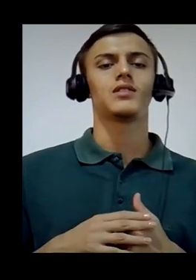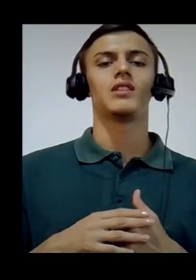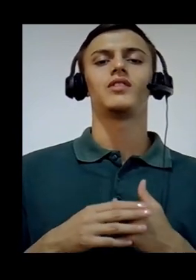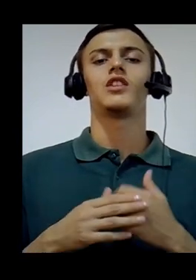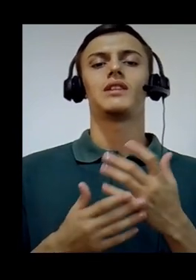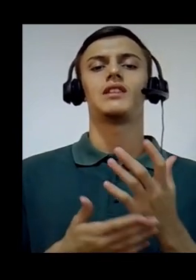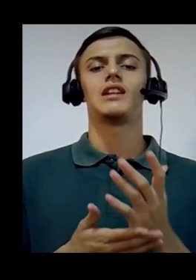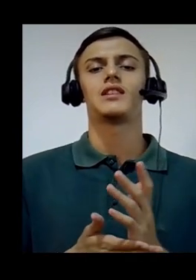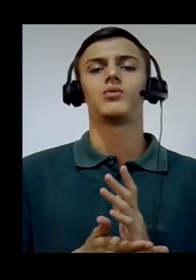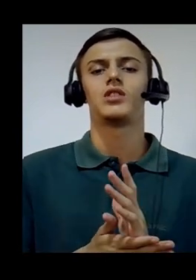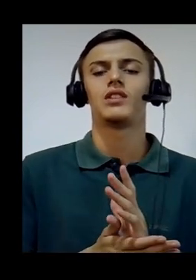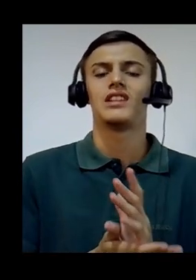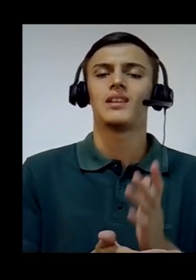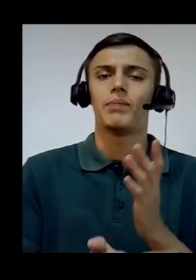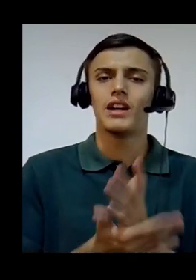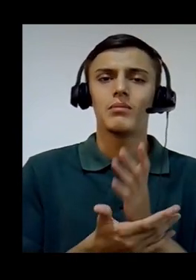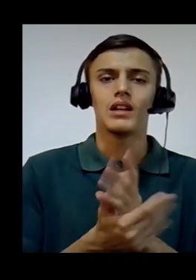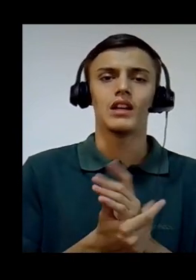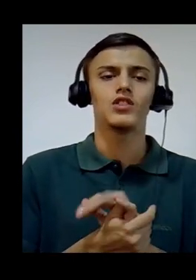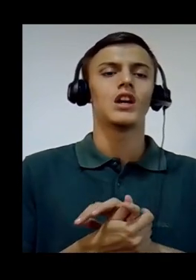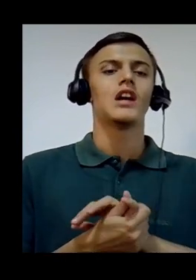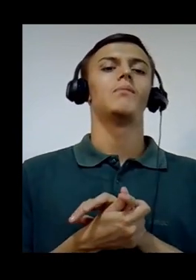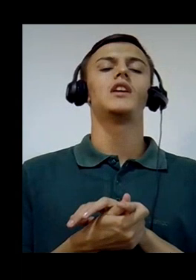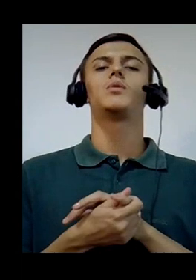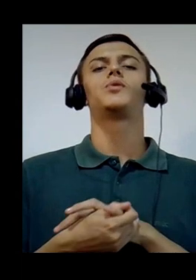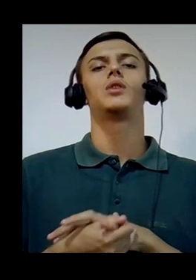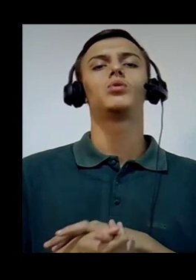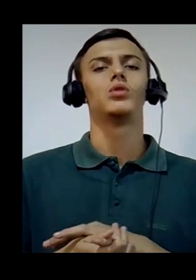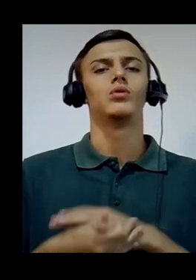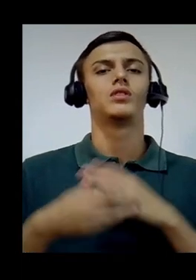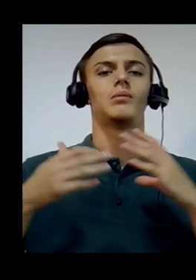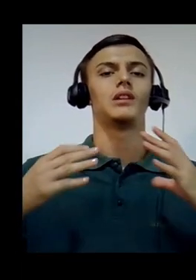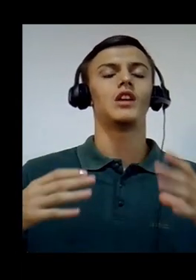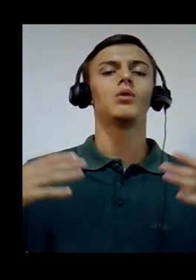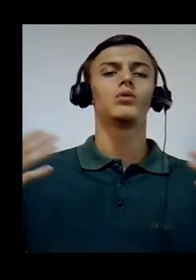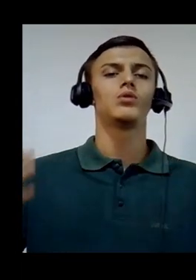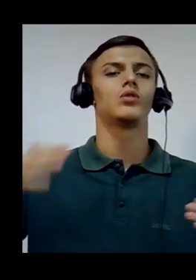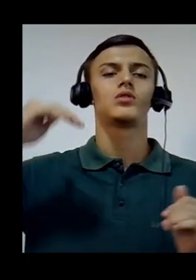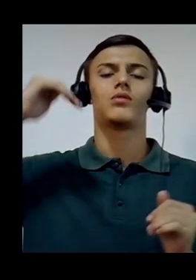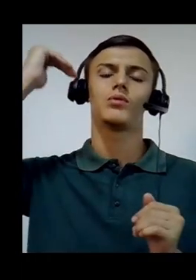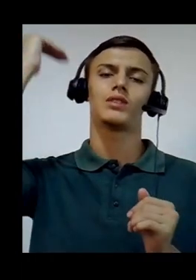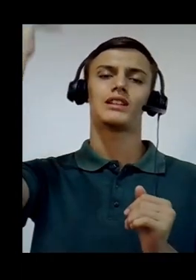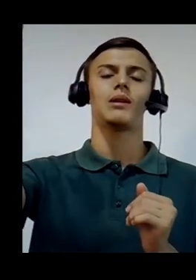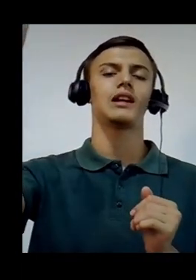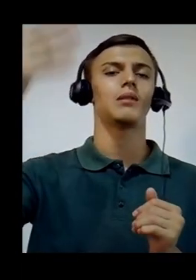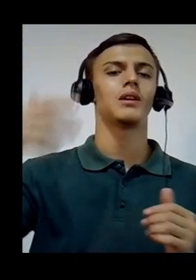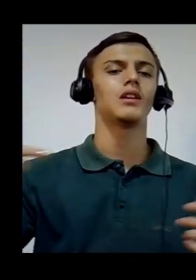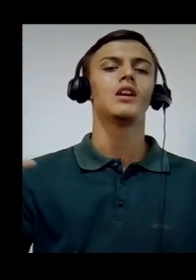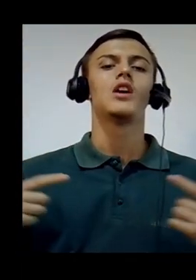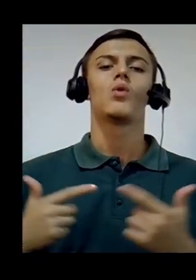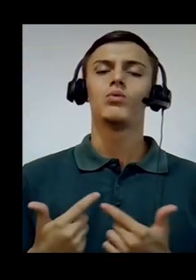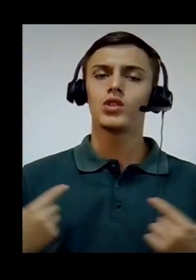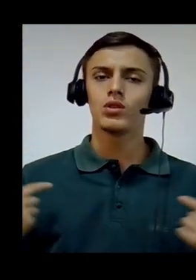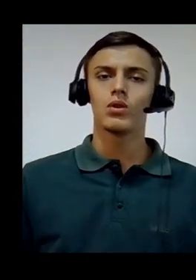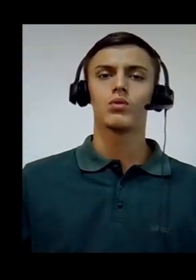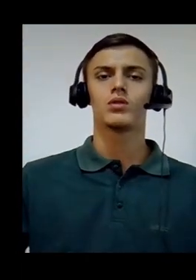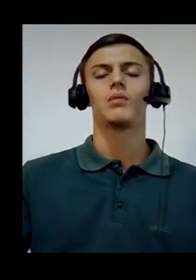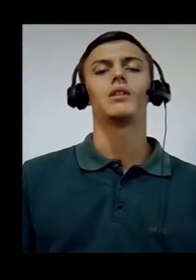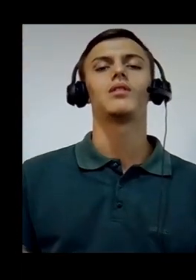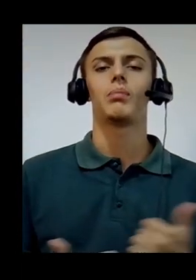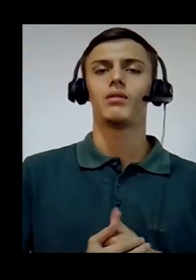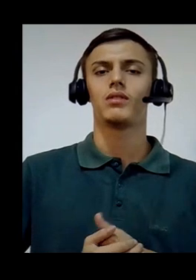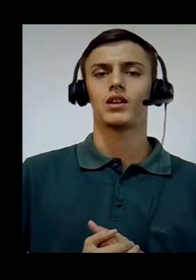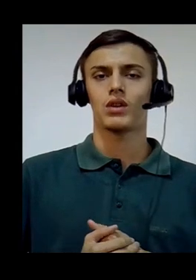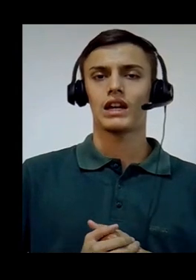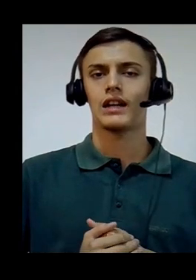valas de escavação devem ter uma sinalização de advertência permanente, mesmo ao final do turno. Terminei o meu turno de hoje, só vou voltar a trabalhar aqui amanhã. Continua com